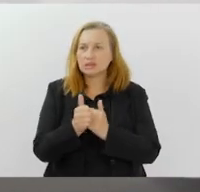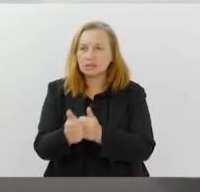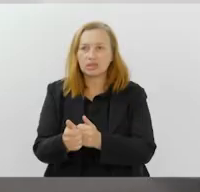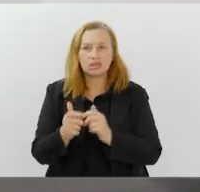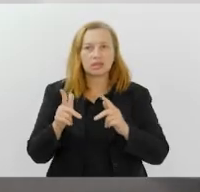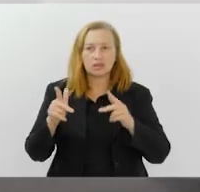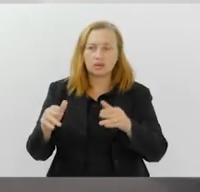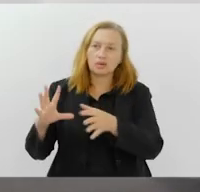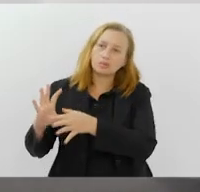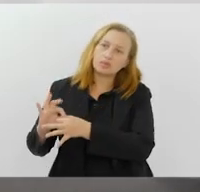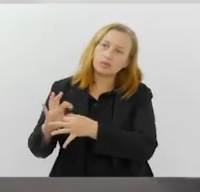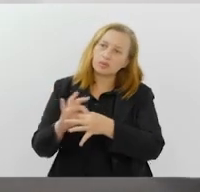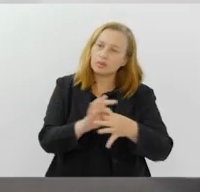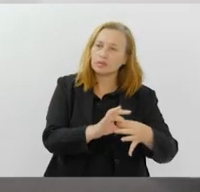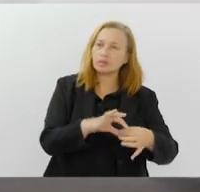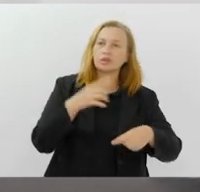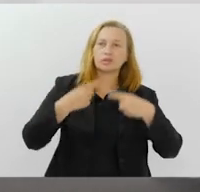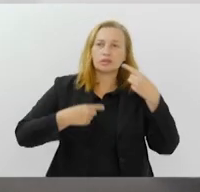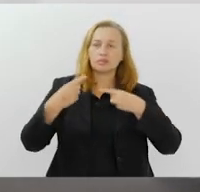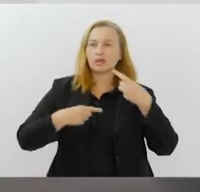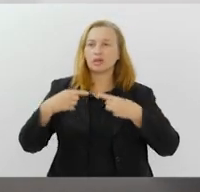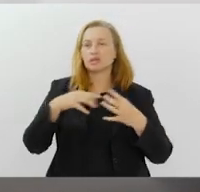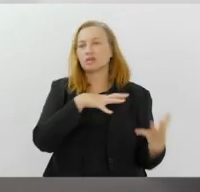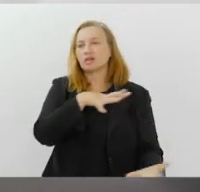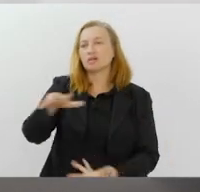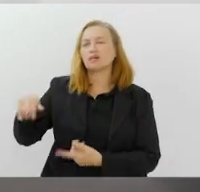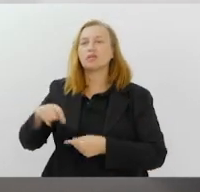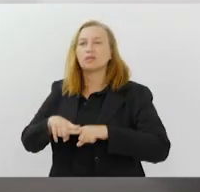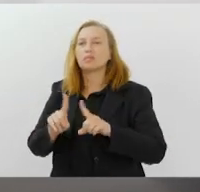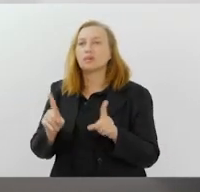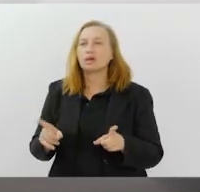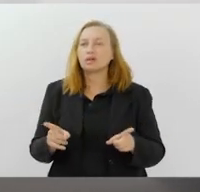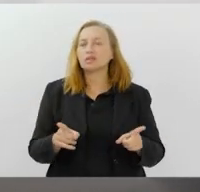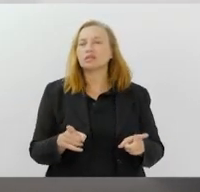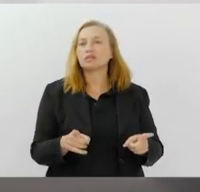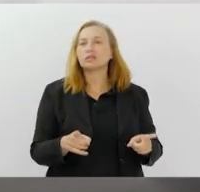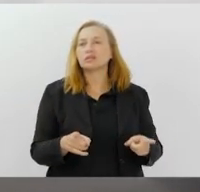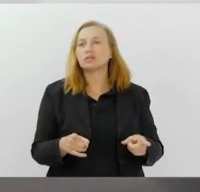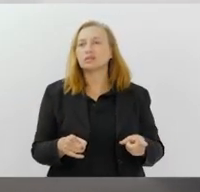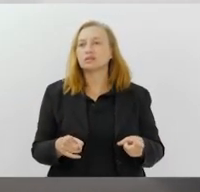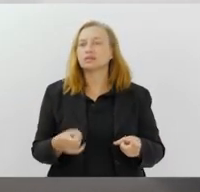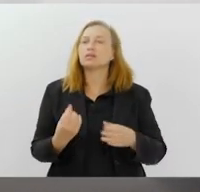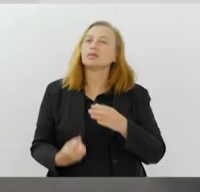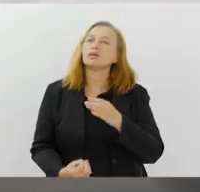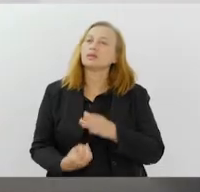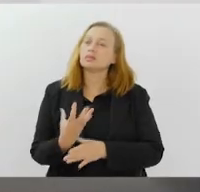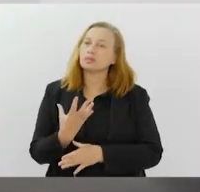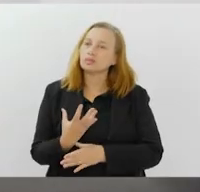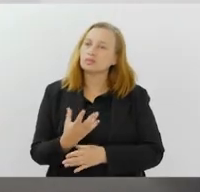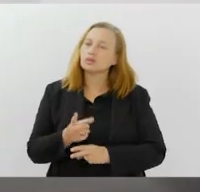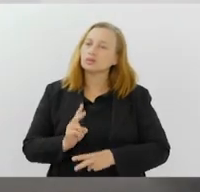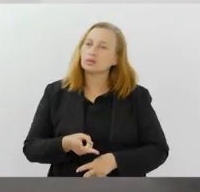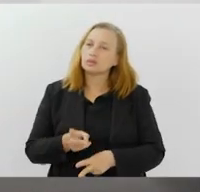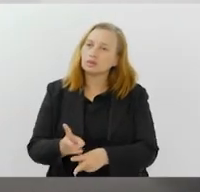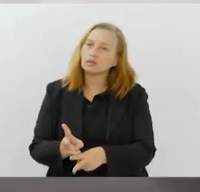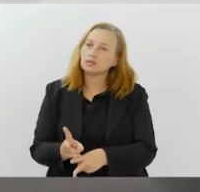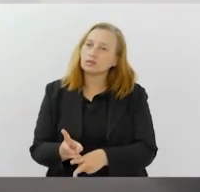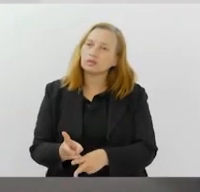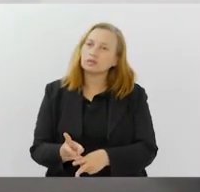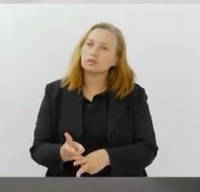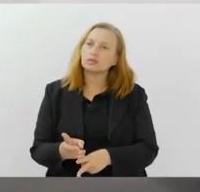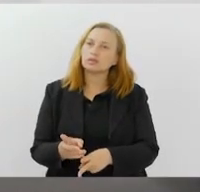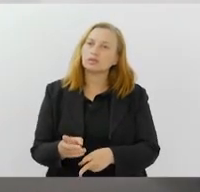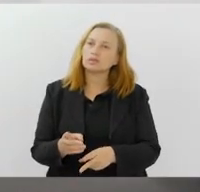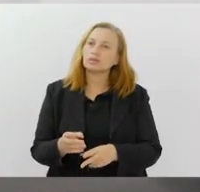alinhado a um debate internacional mas haja Vista né da produção contínua e di área de